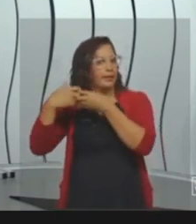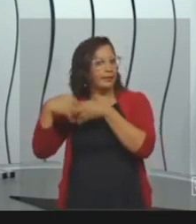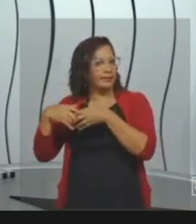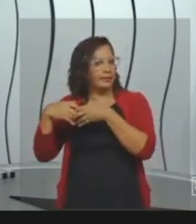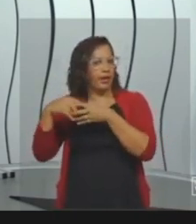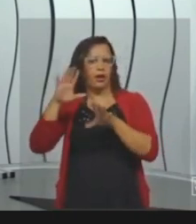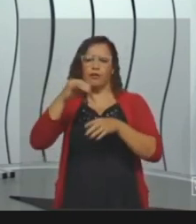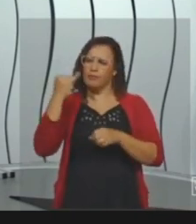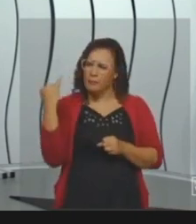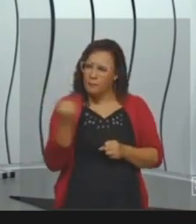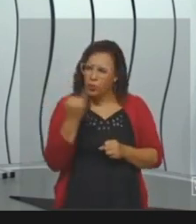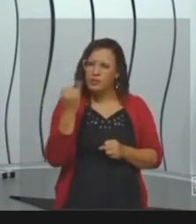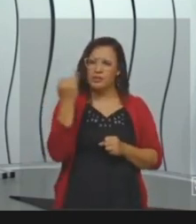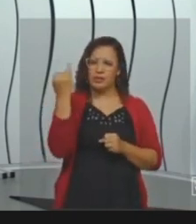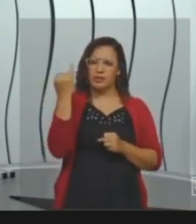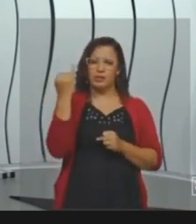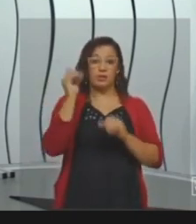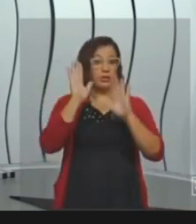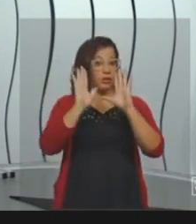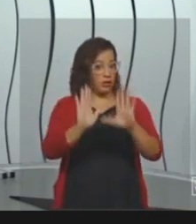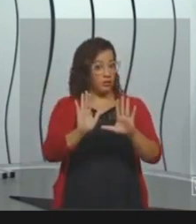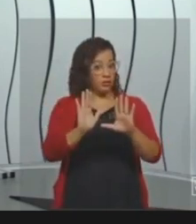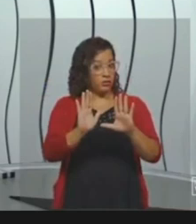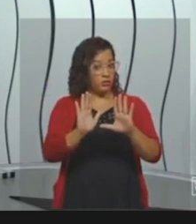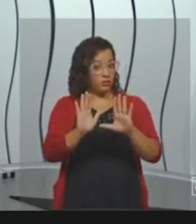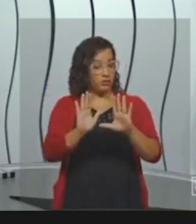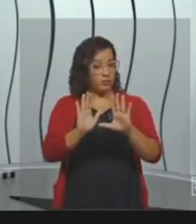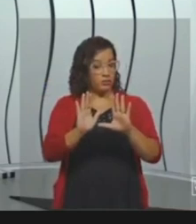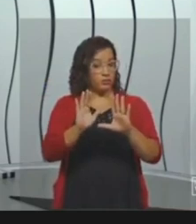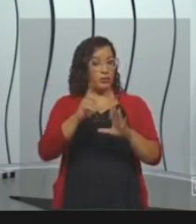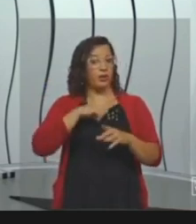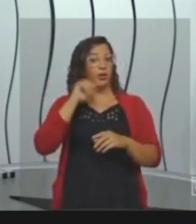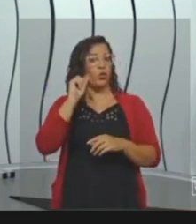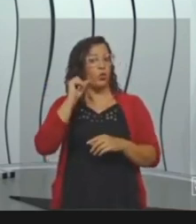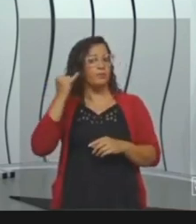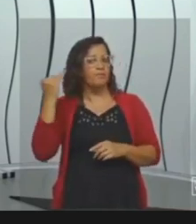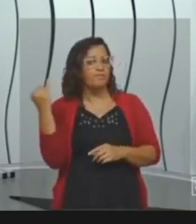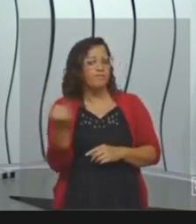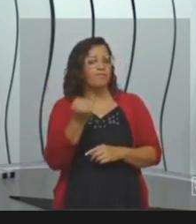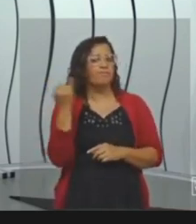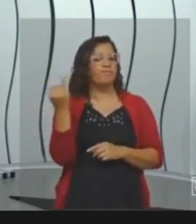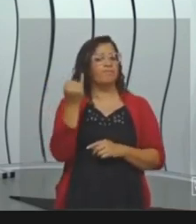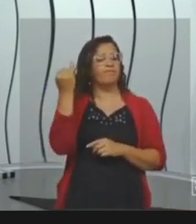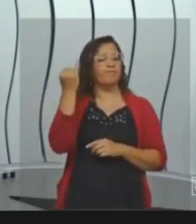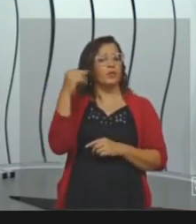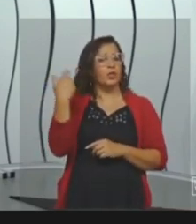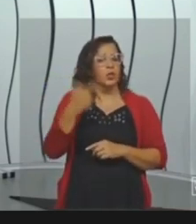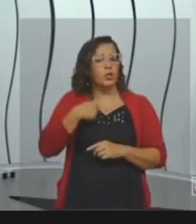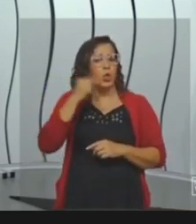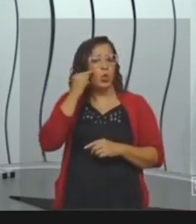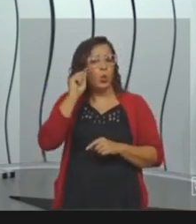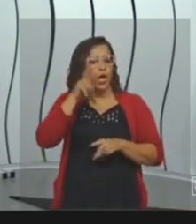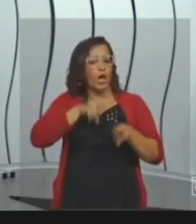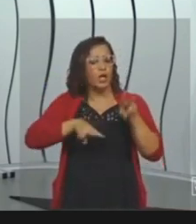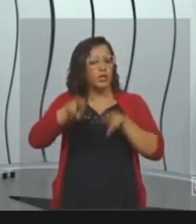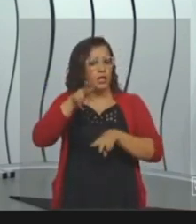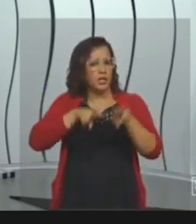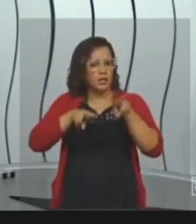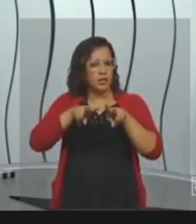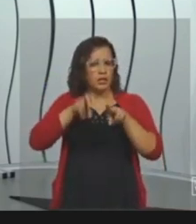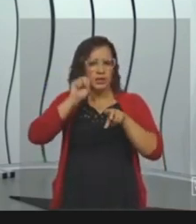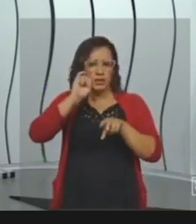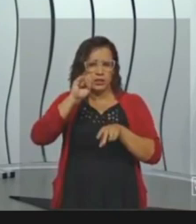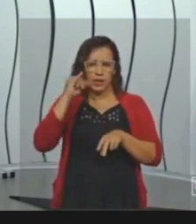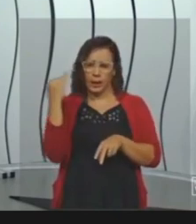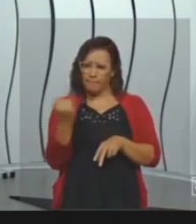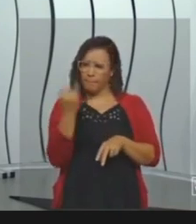algo é importante, quer dizer que aquilo interfere no que estamos analisando. Se algo é importante na vida do